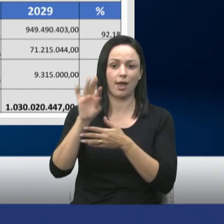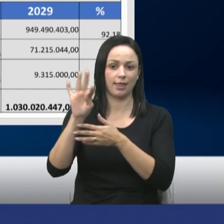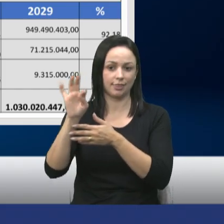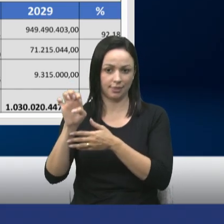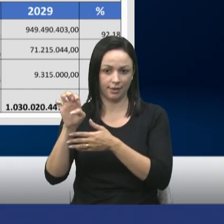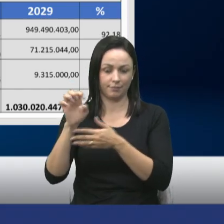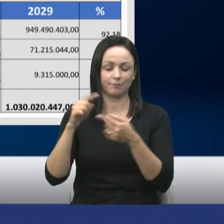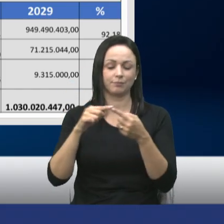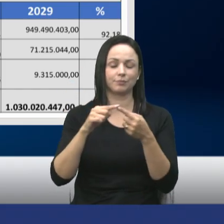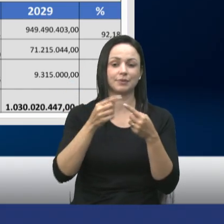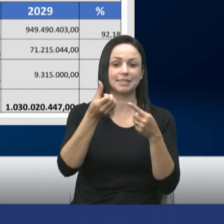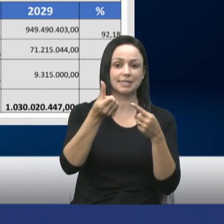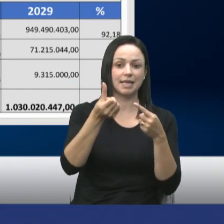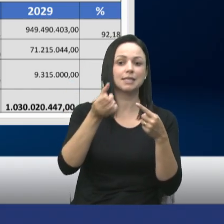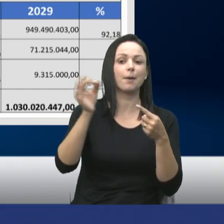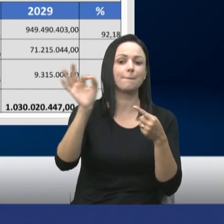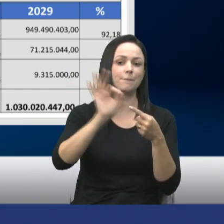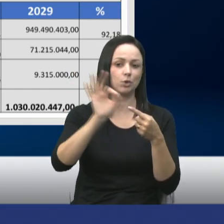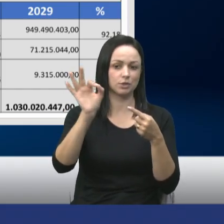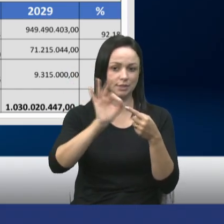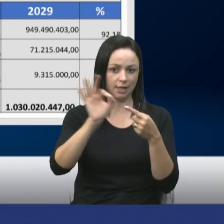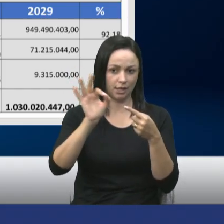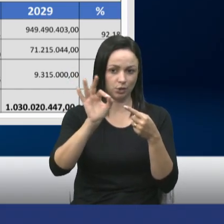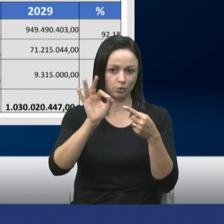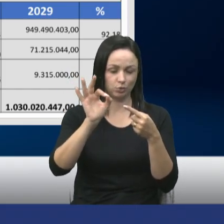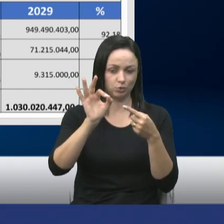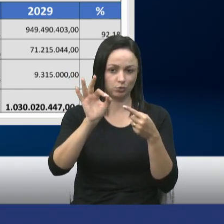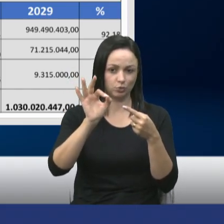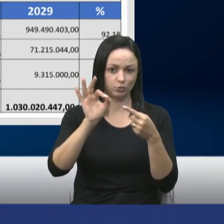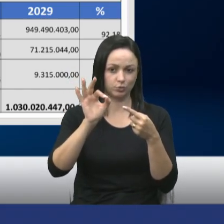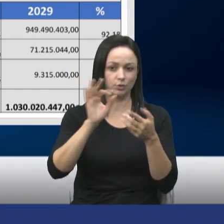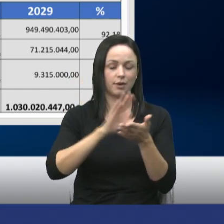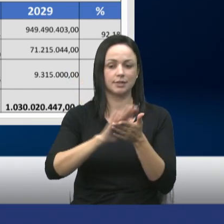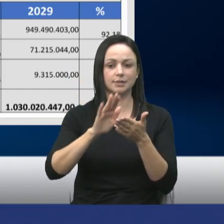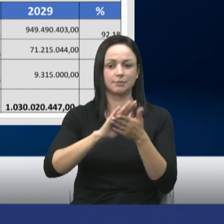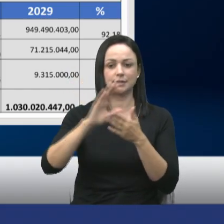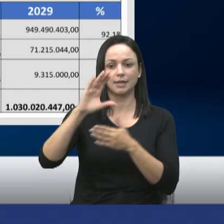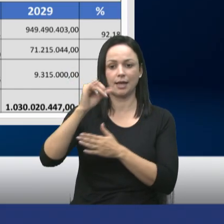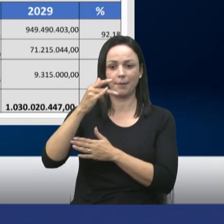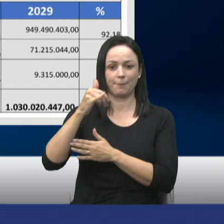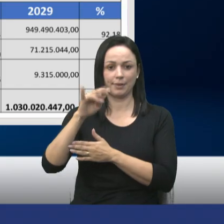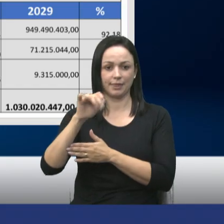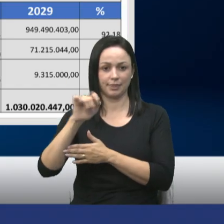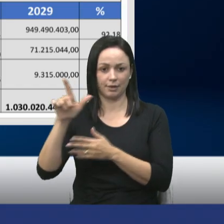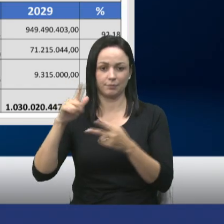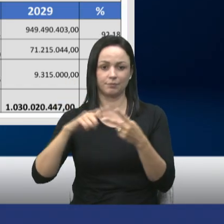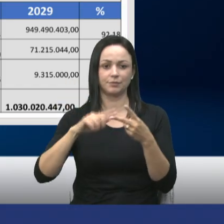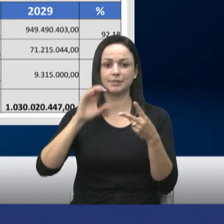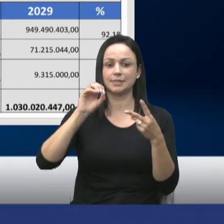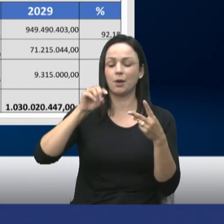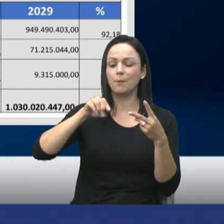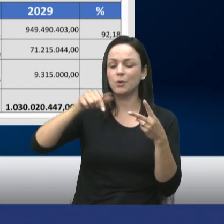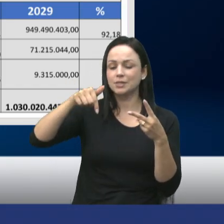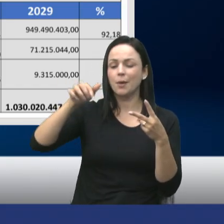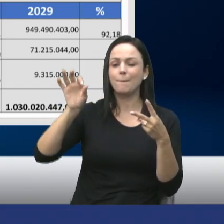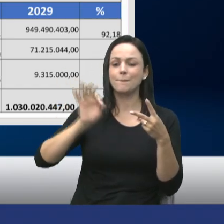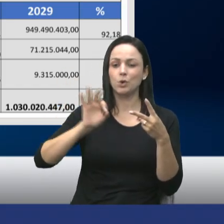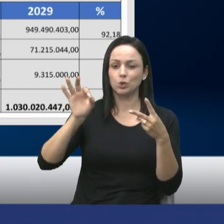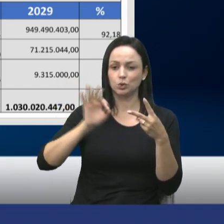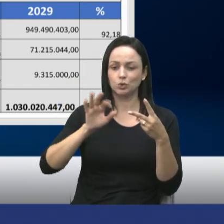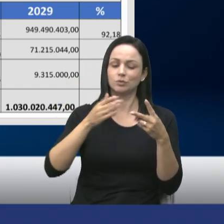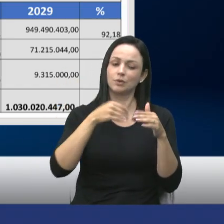contra 6% de despesas de capital e 0,7% que é o que a gente